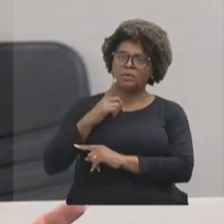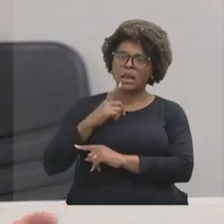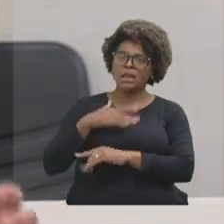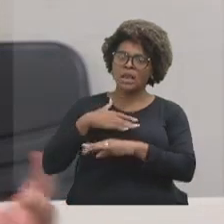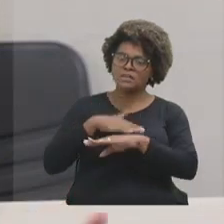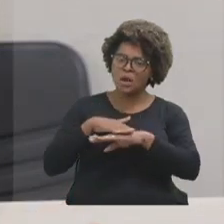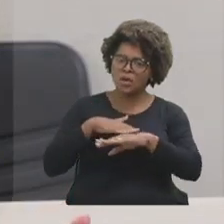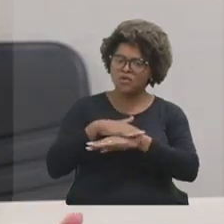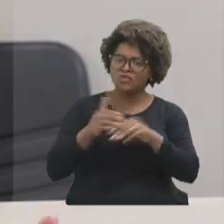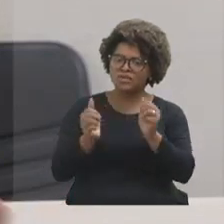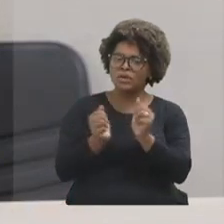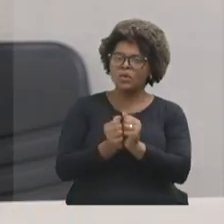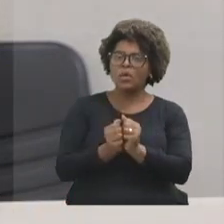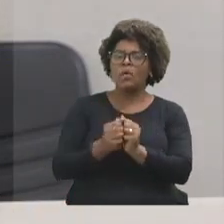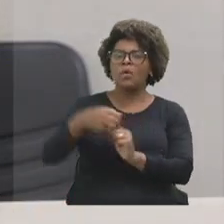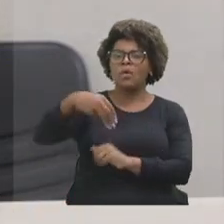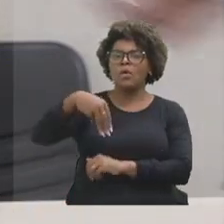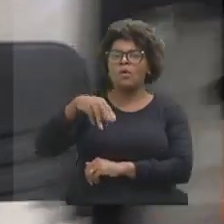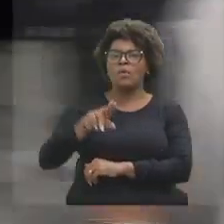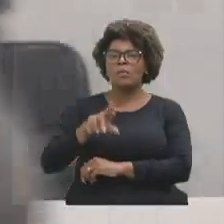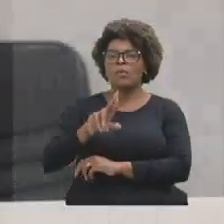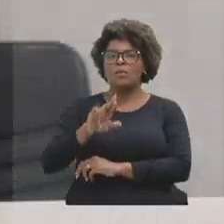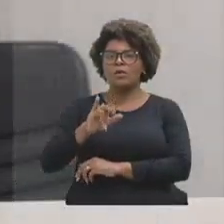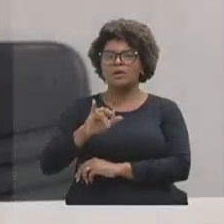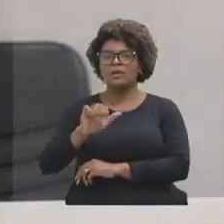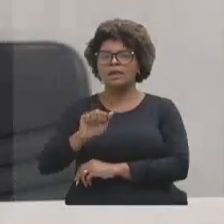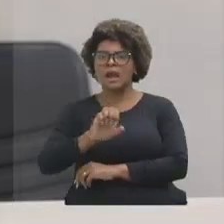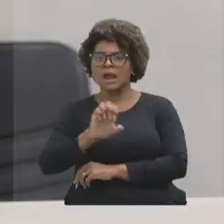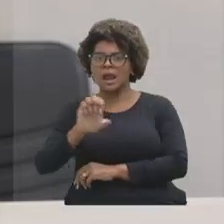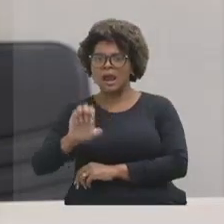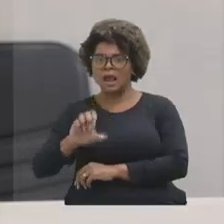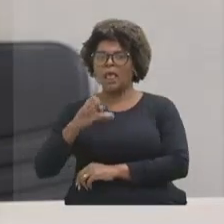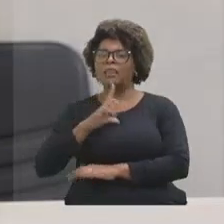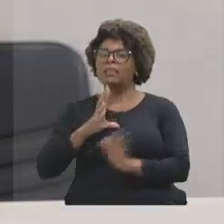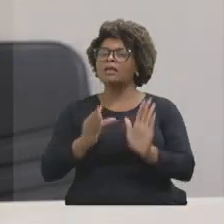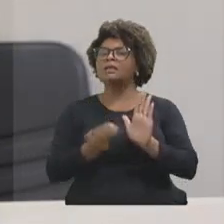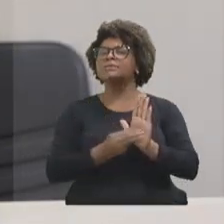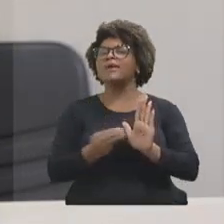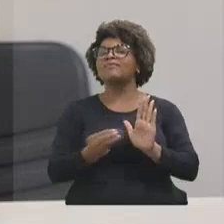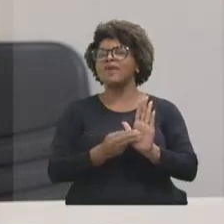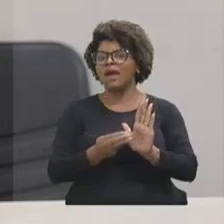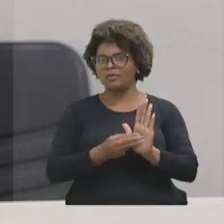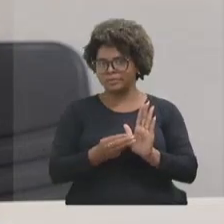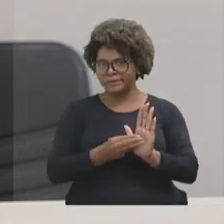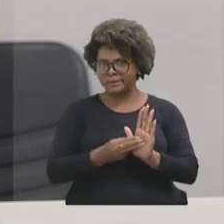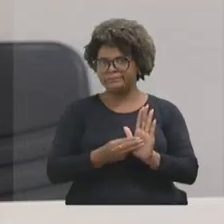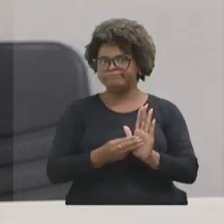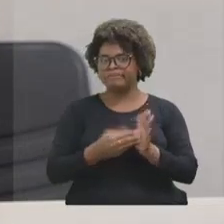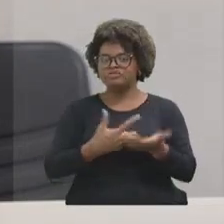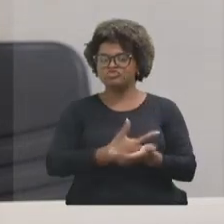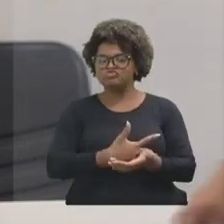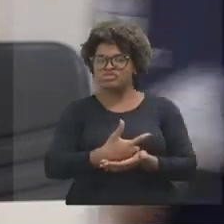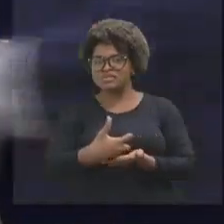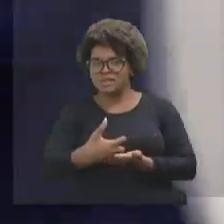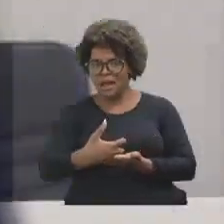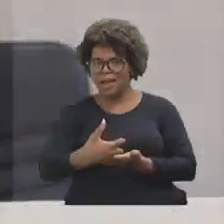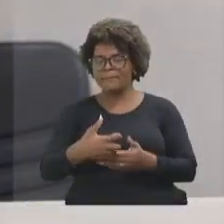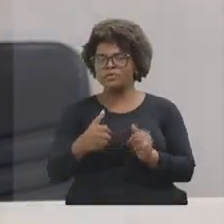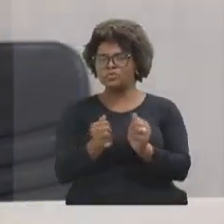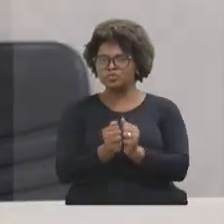que existe um déficit de exames um déficit de acesso da Oncologia e o grande problema hoje é